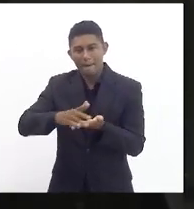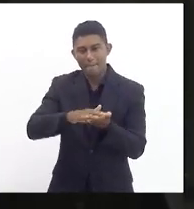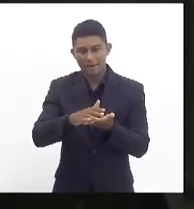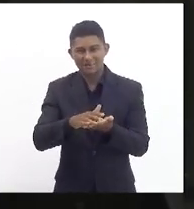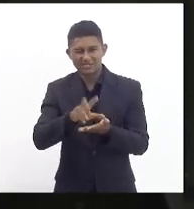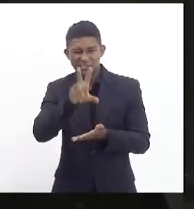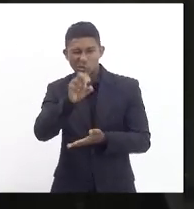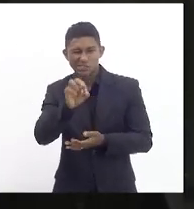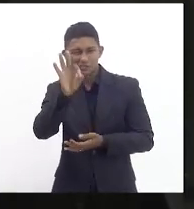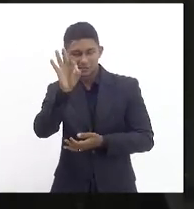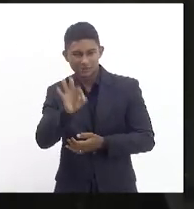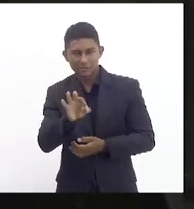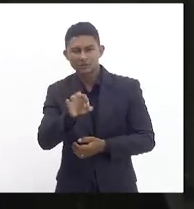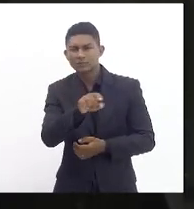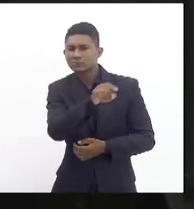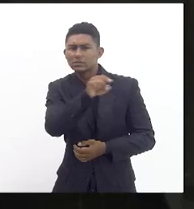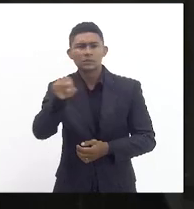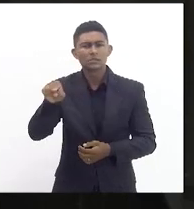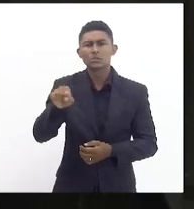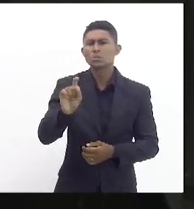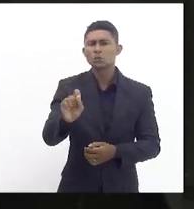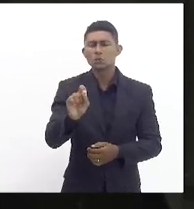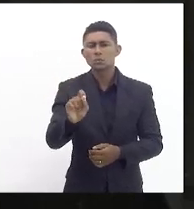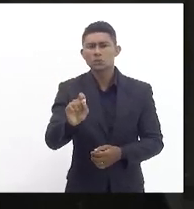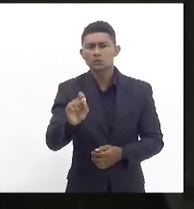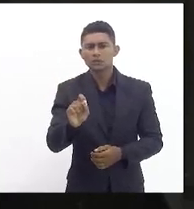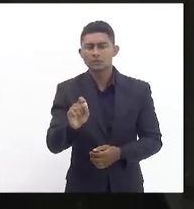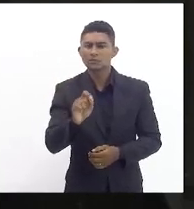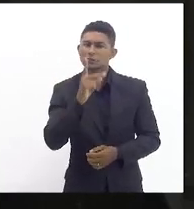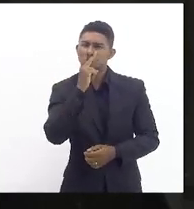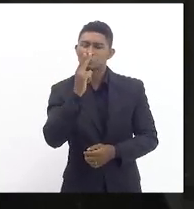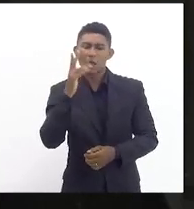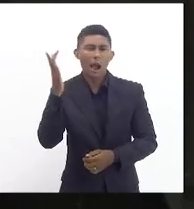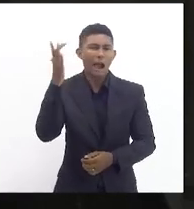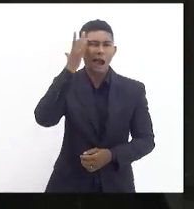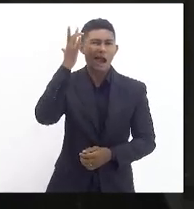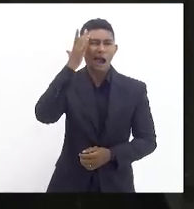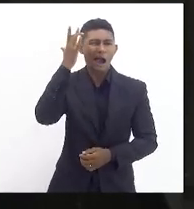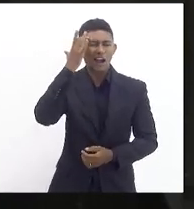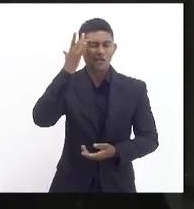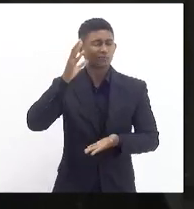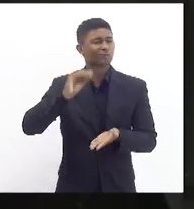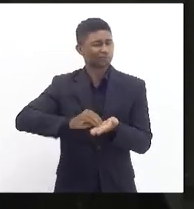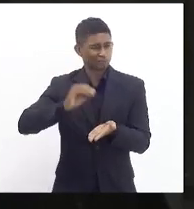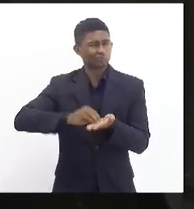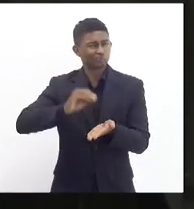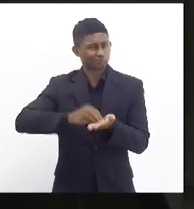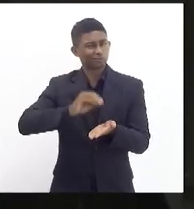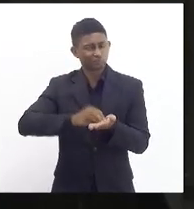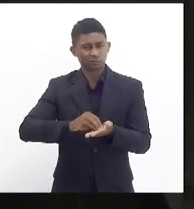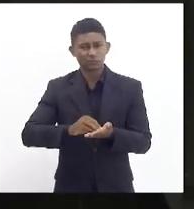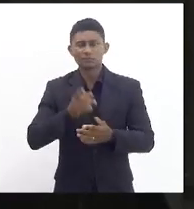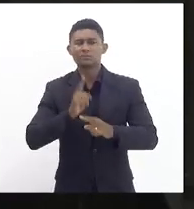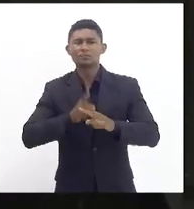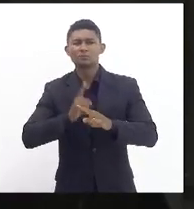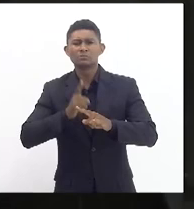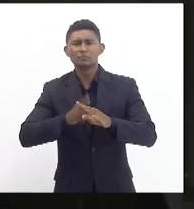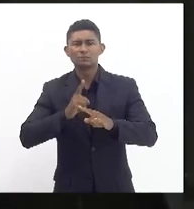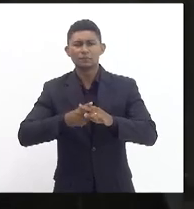movimento de inconsciente coletivo, senhora presidente, trouxeram